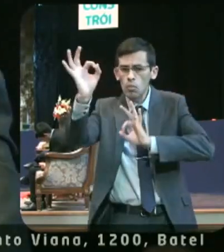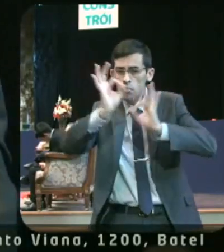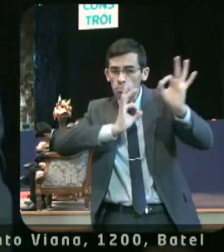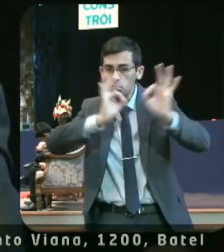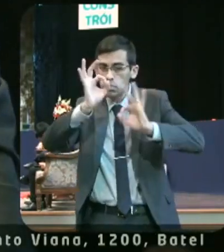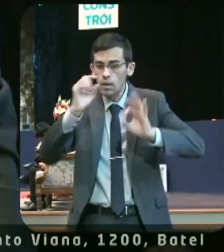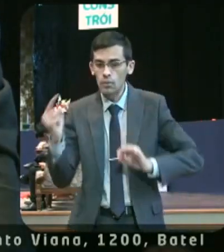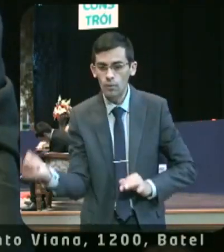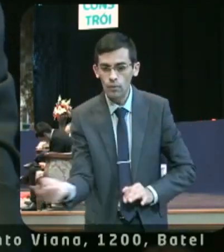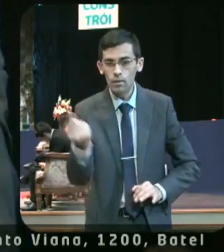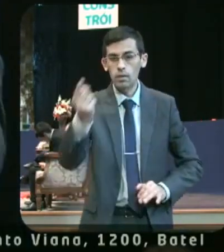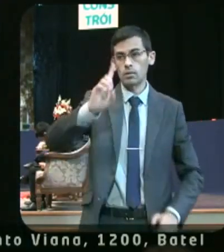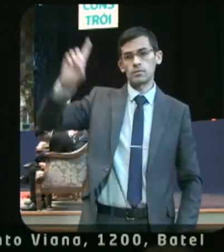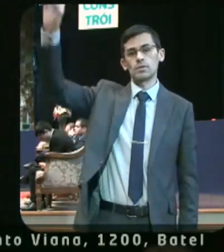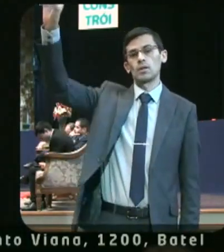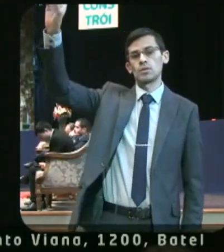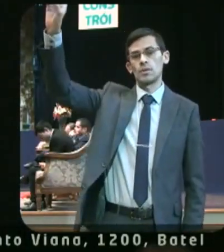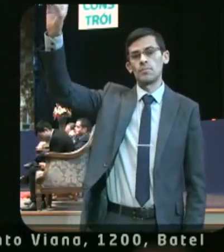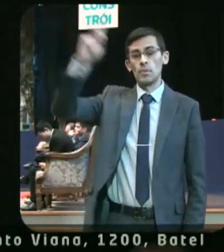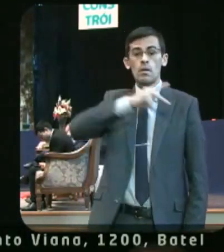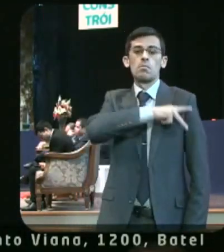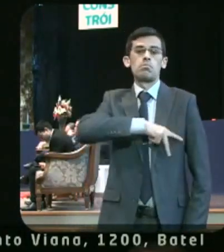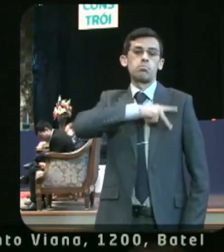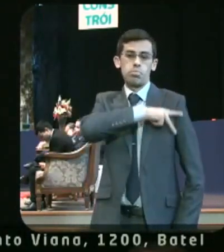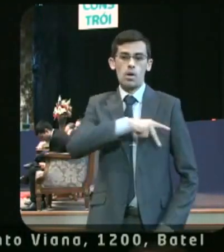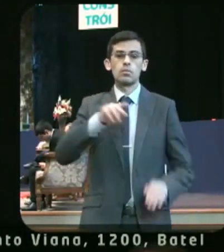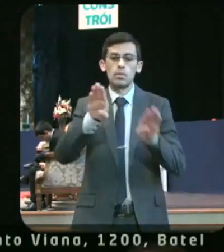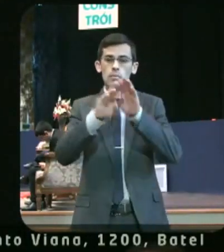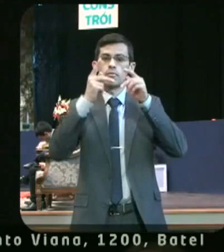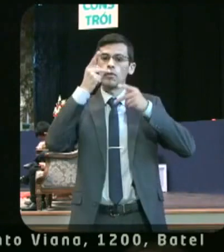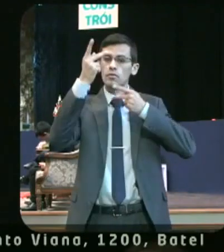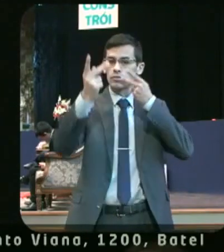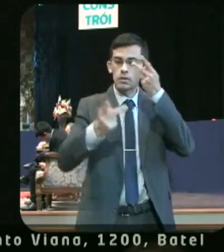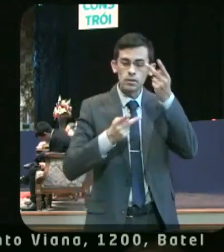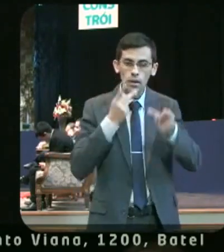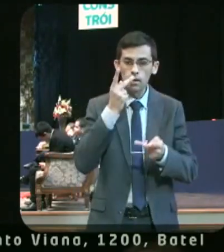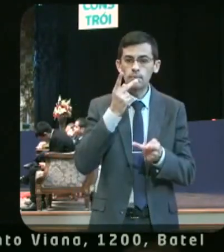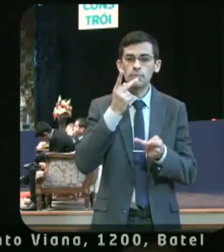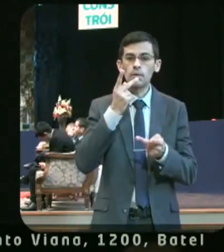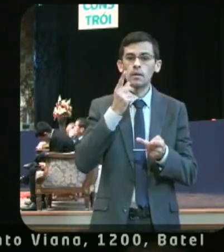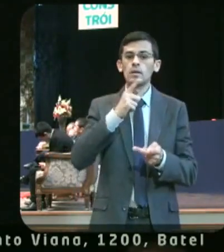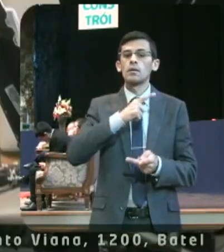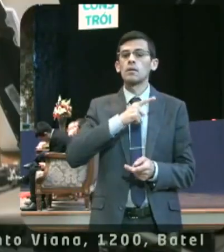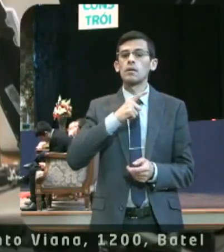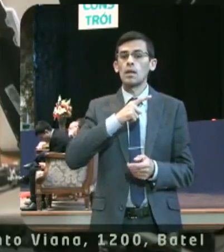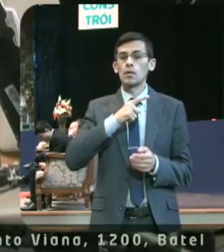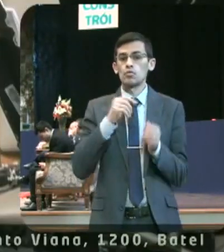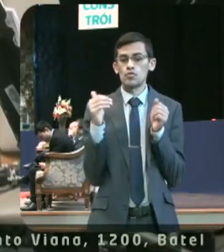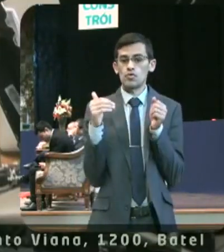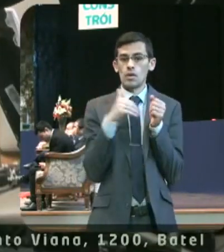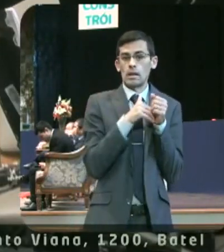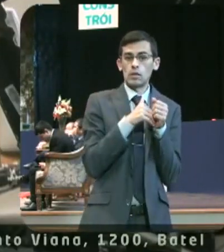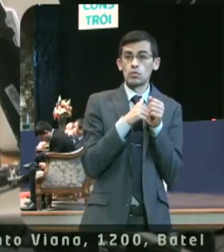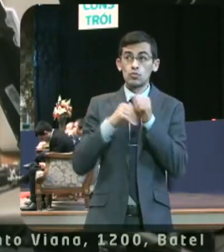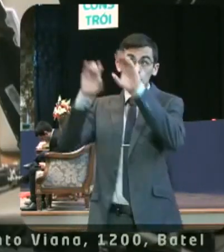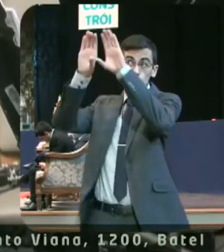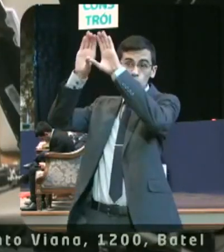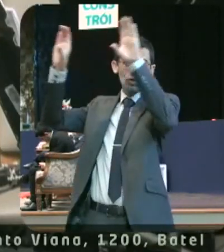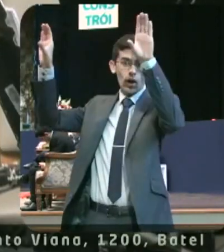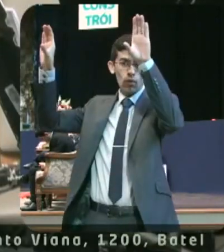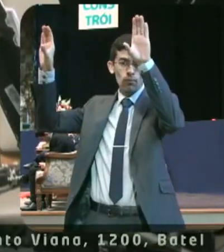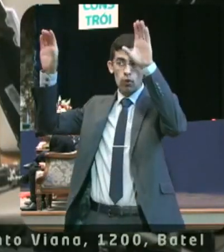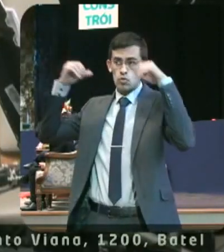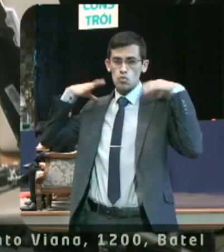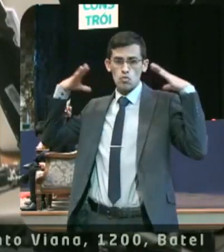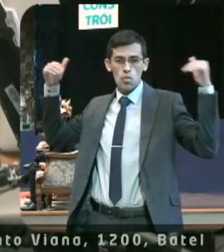de Deus. Que o apóstolo Paulo vai dizer que havia um segredo no céu, que